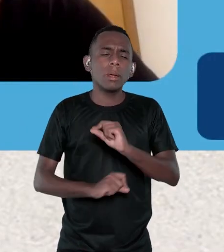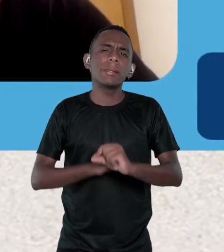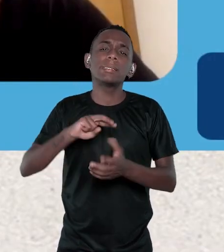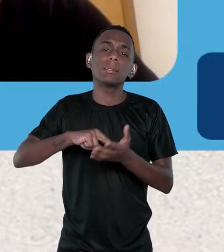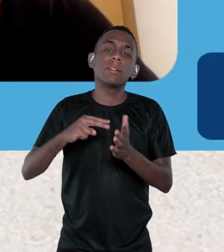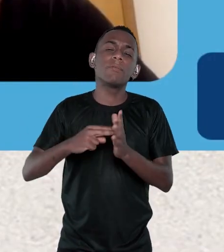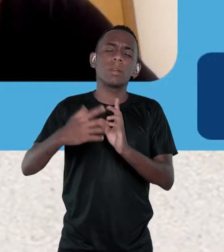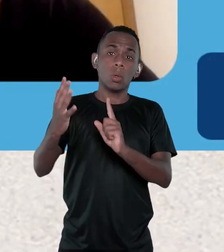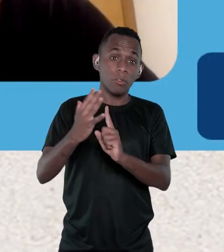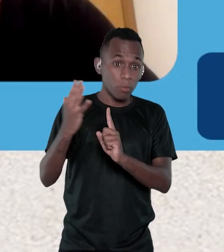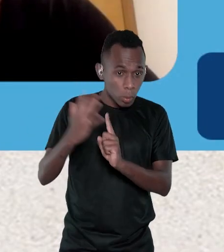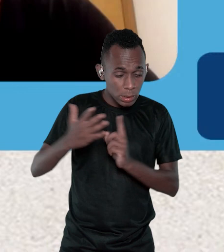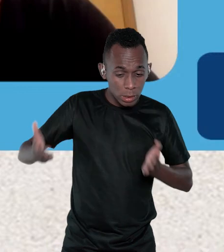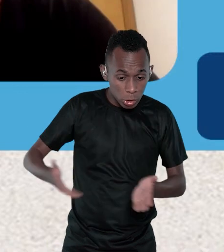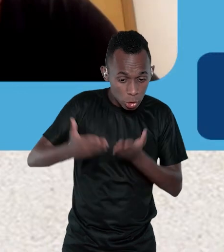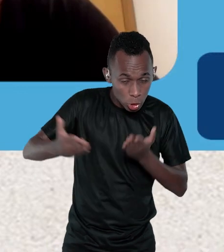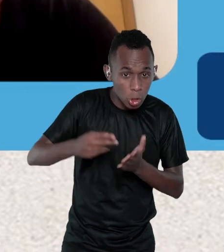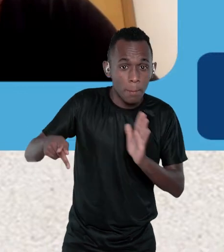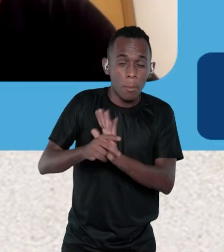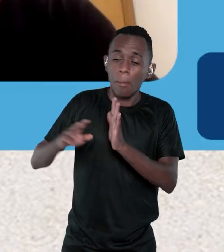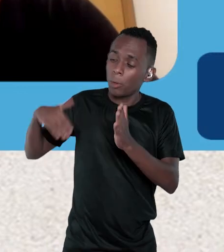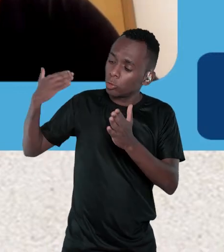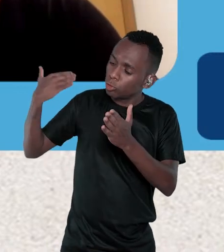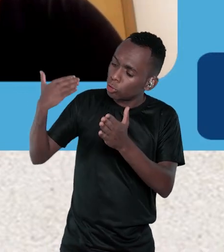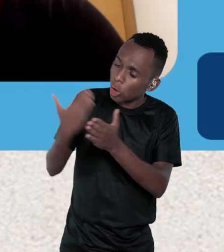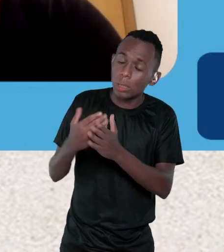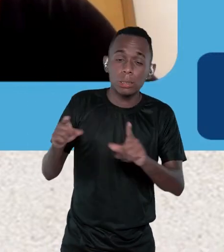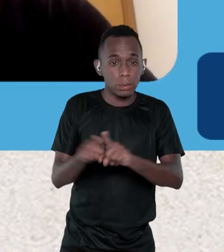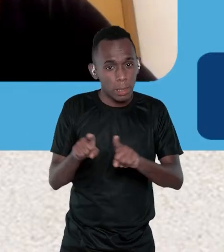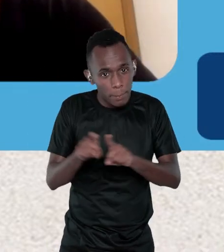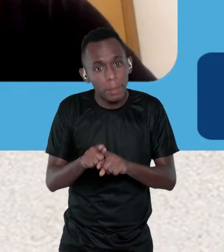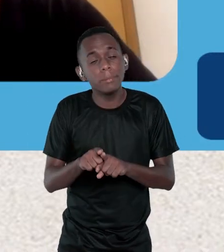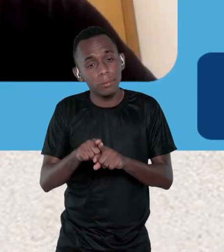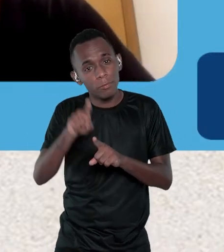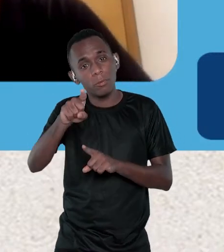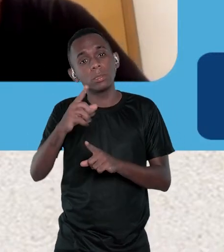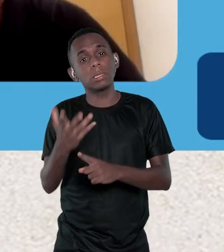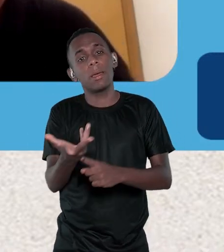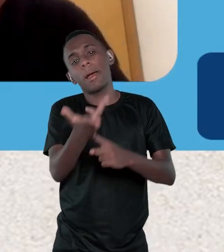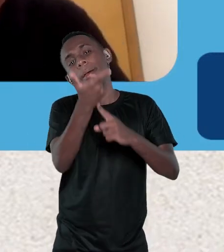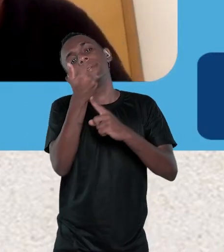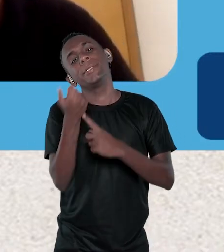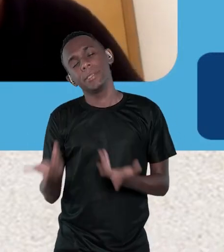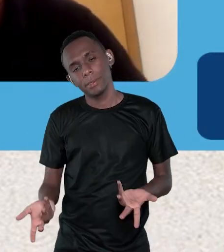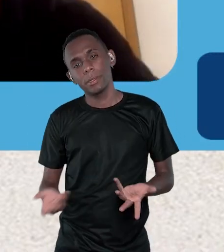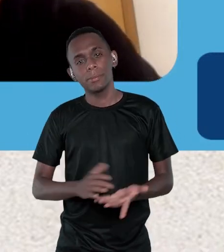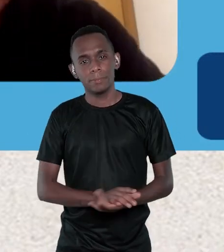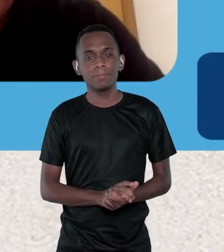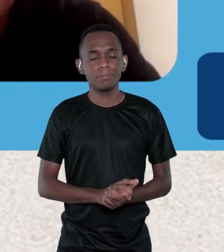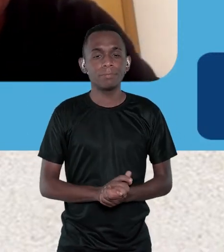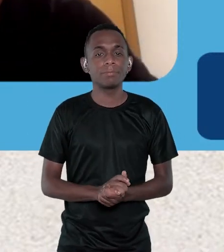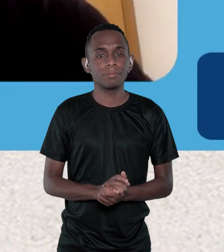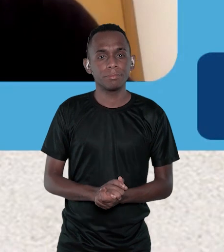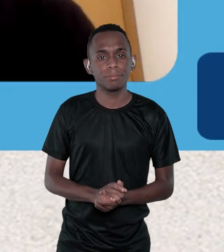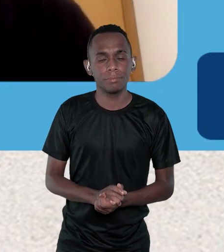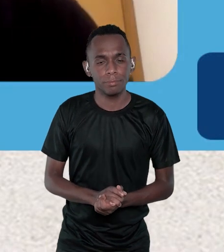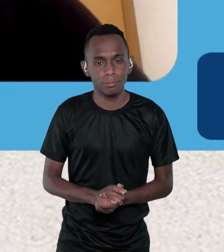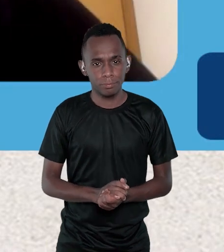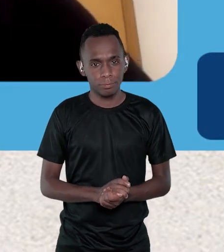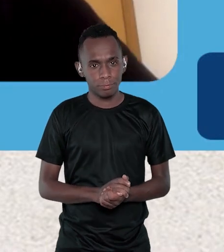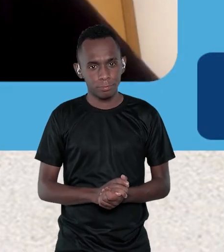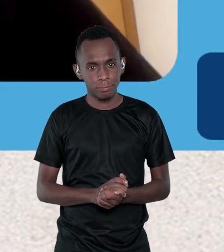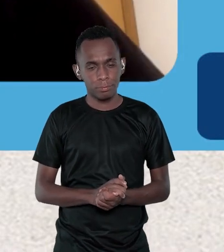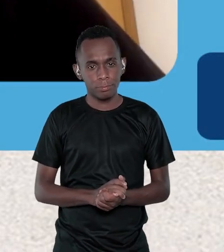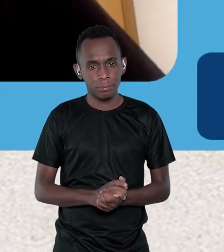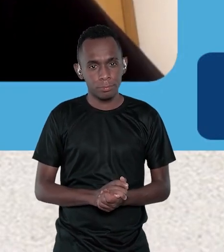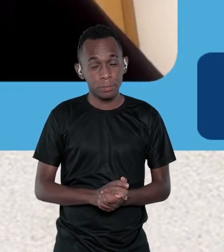de certa forma, influencia na sua trajetória também, né? Como artista, né? Sim.